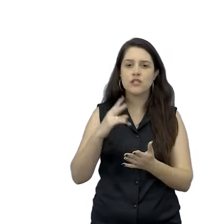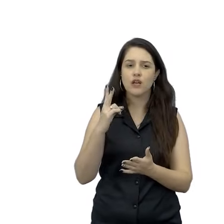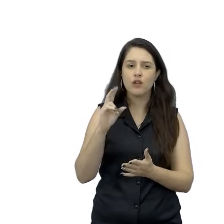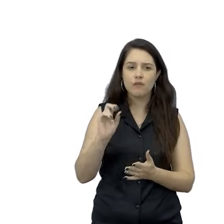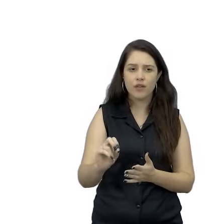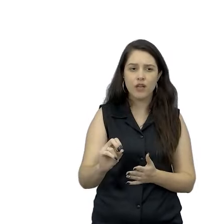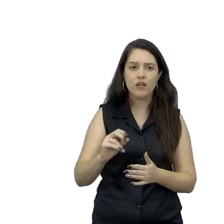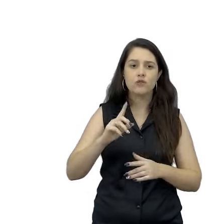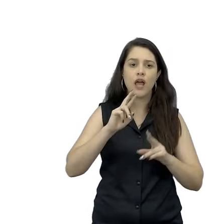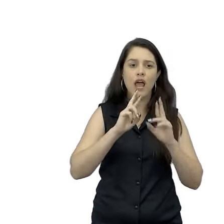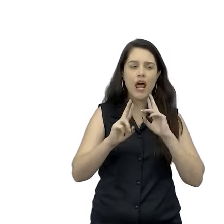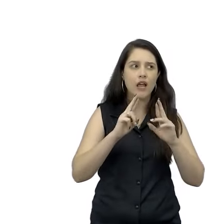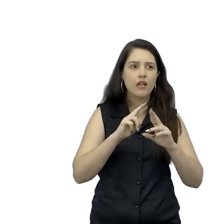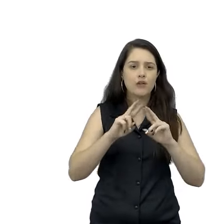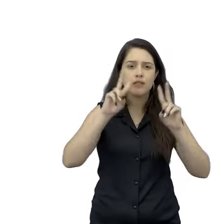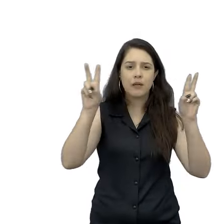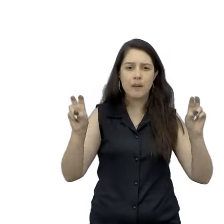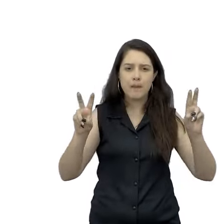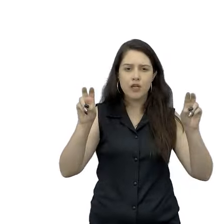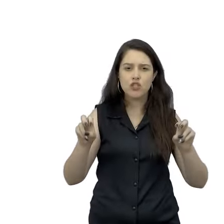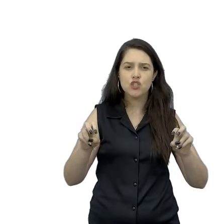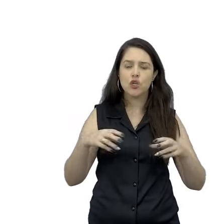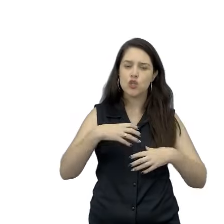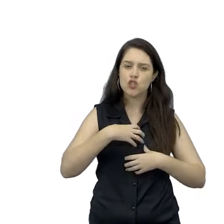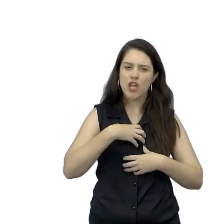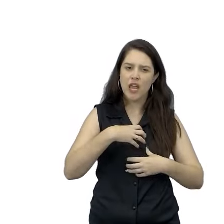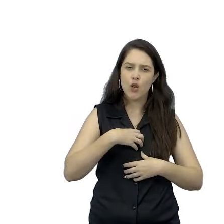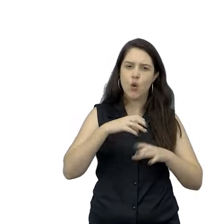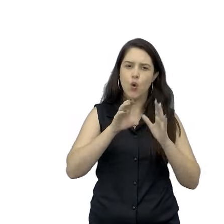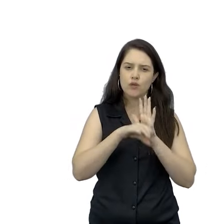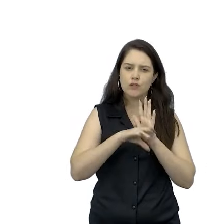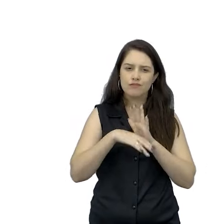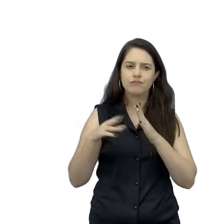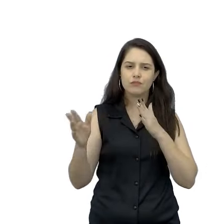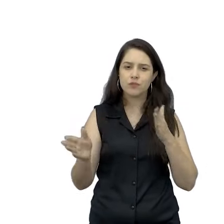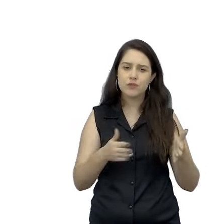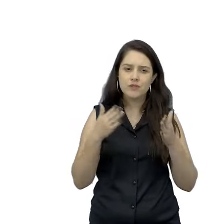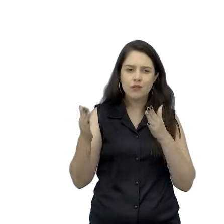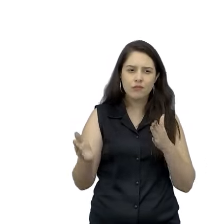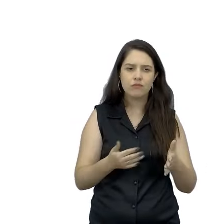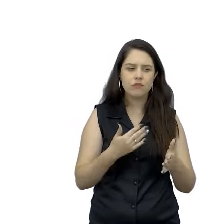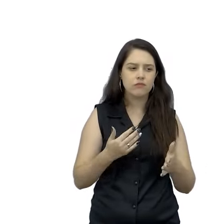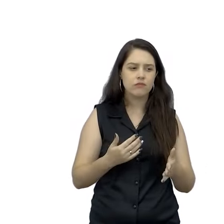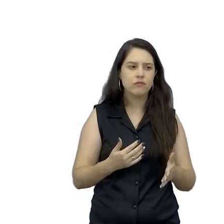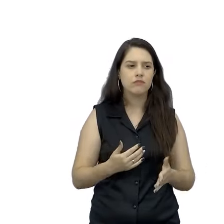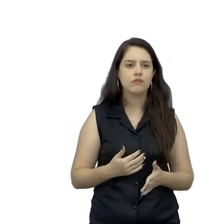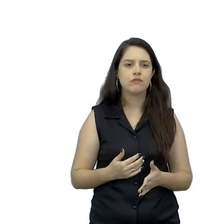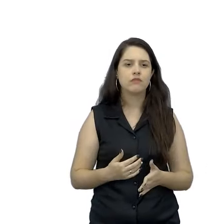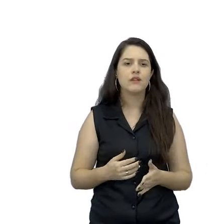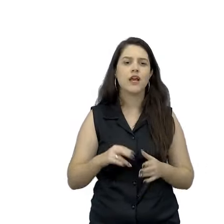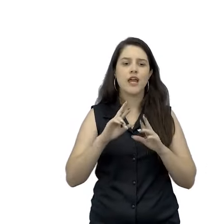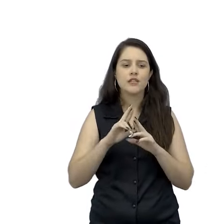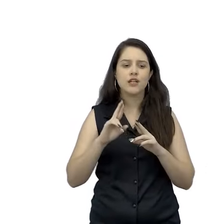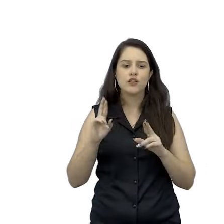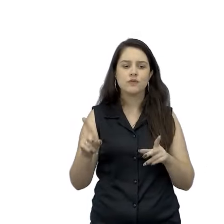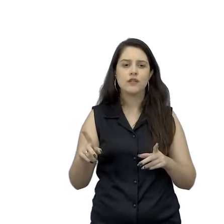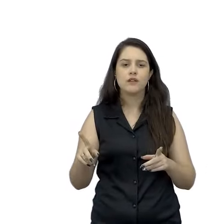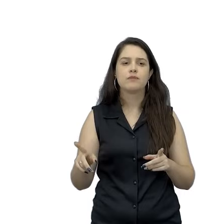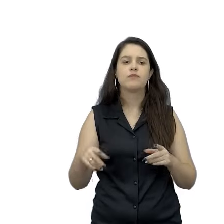XX as relações entre tema, estilo, né, o seu contexto de produção, fazer essa diferenciação,